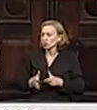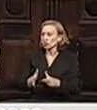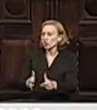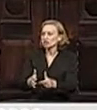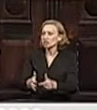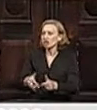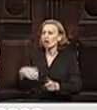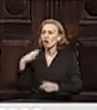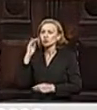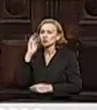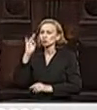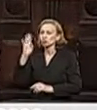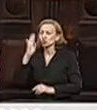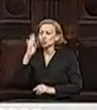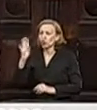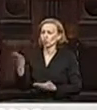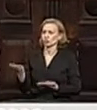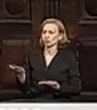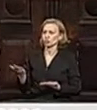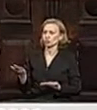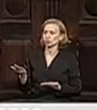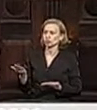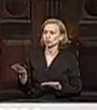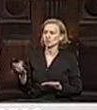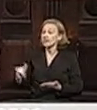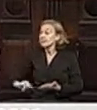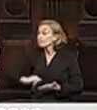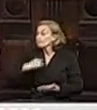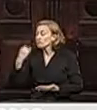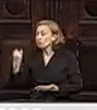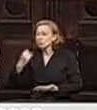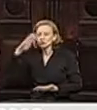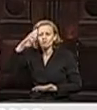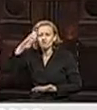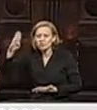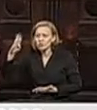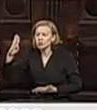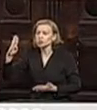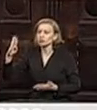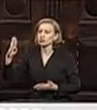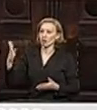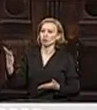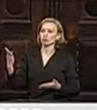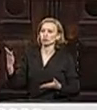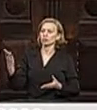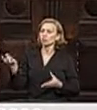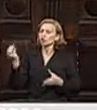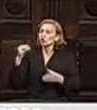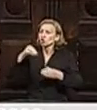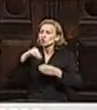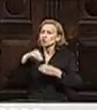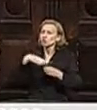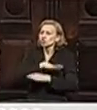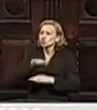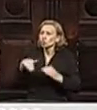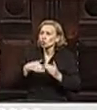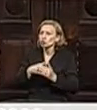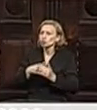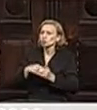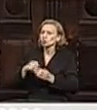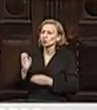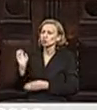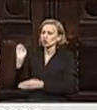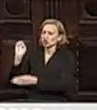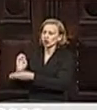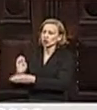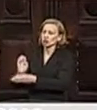região serrana, e se torna essencial, não só para a região, como para todo o estado, que hoje tem um